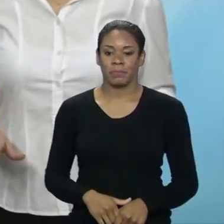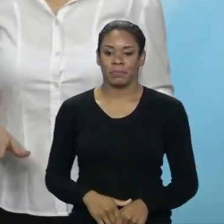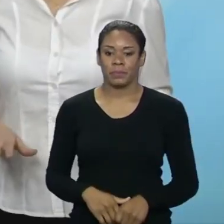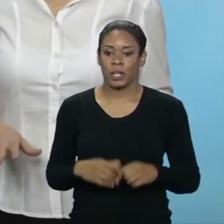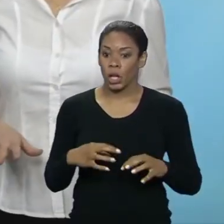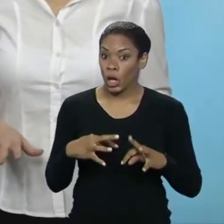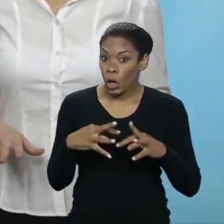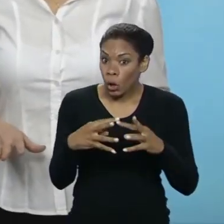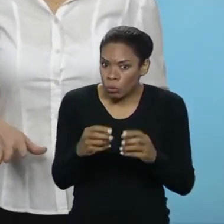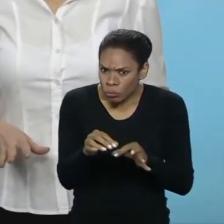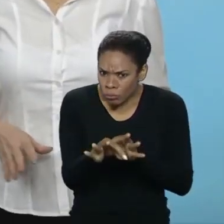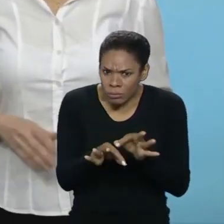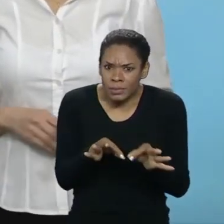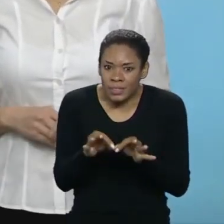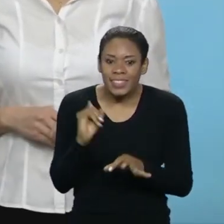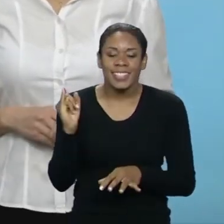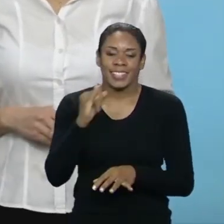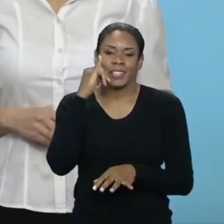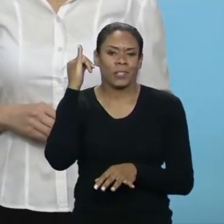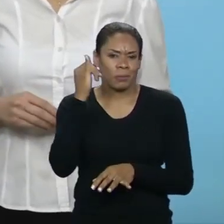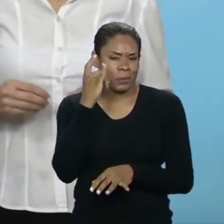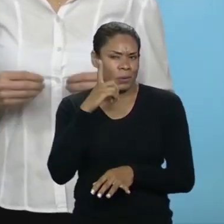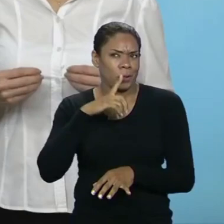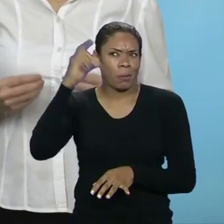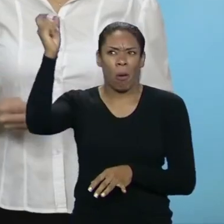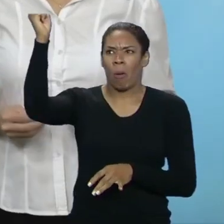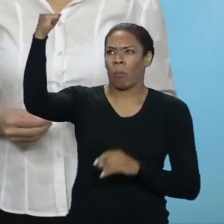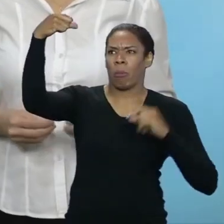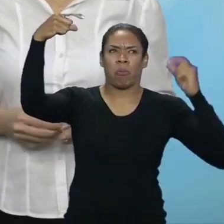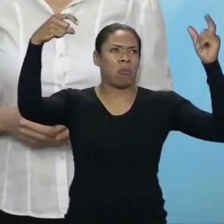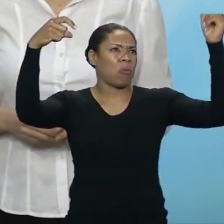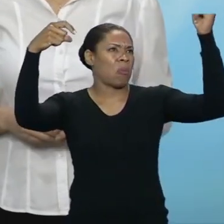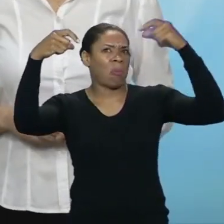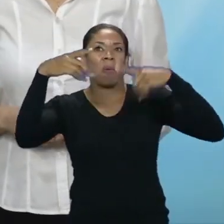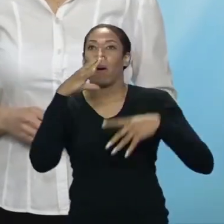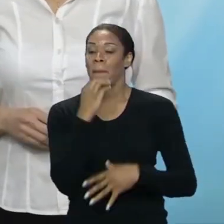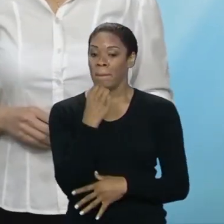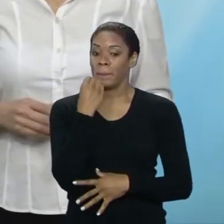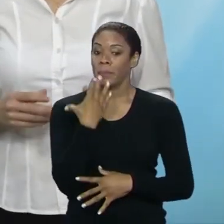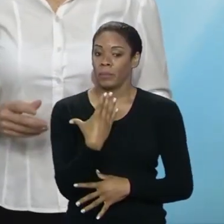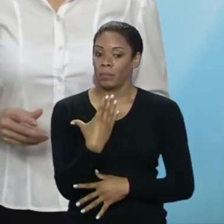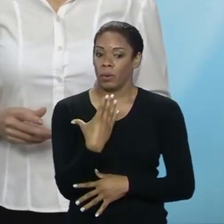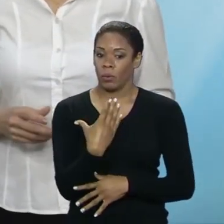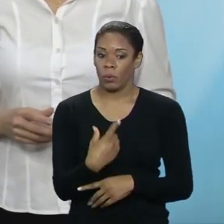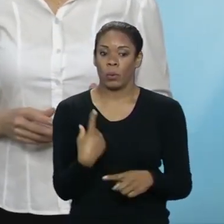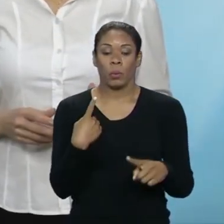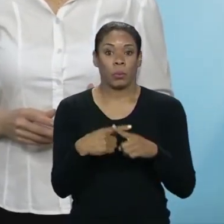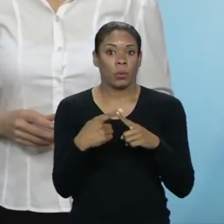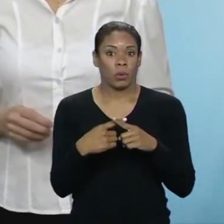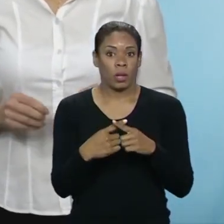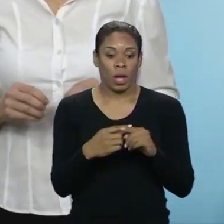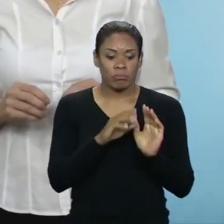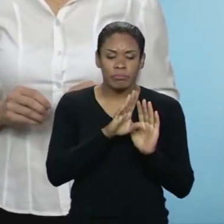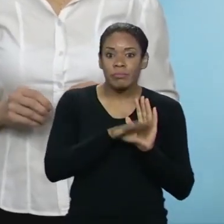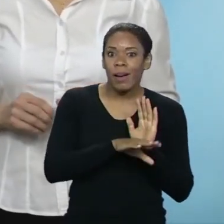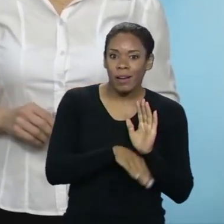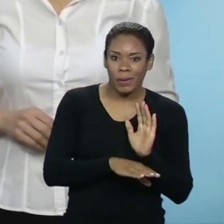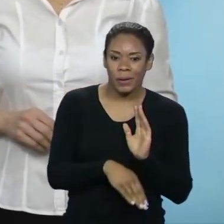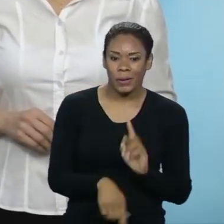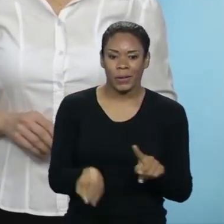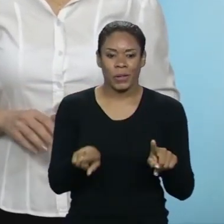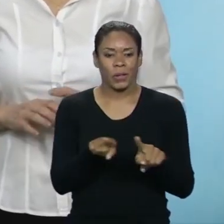Todo esse planejamento é importante para um projeto luminotécnico eficiente, já que além de reduzir gastos, ele